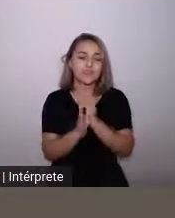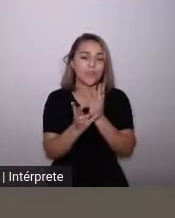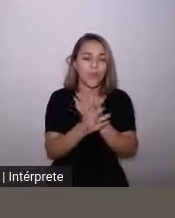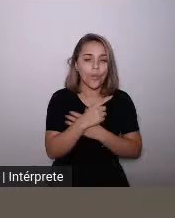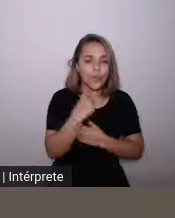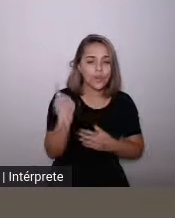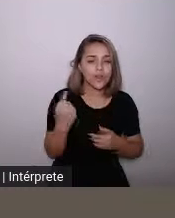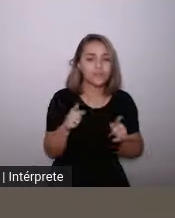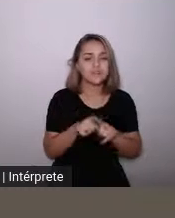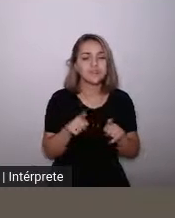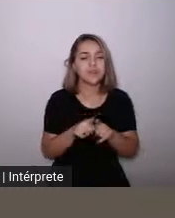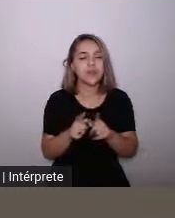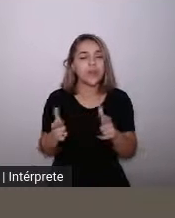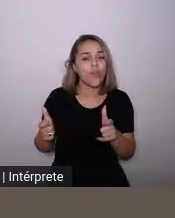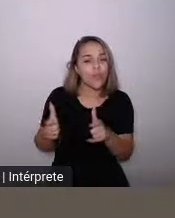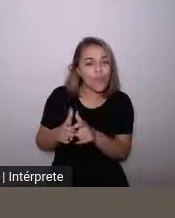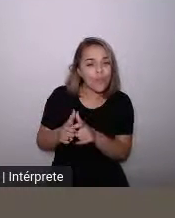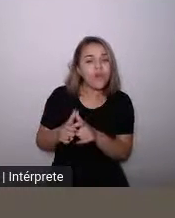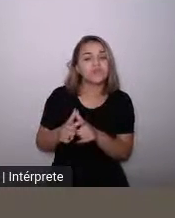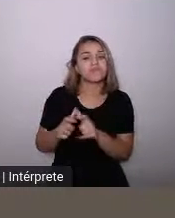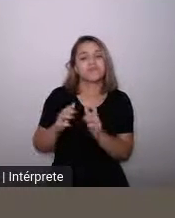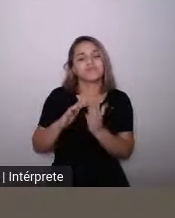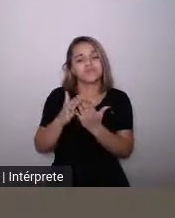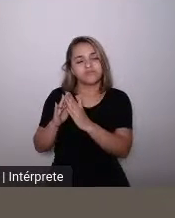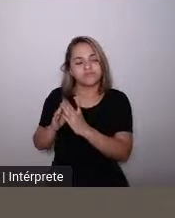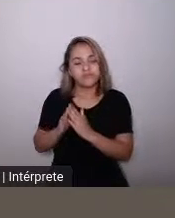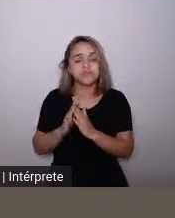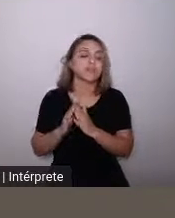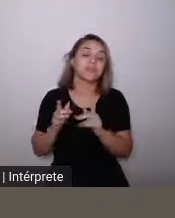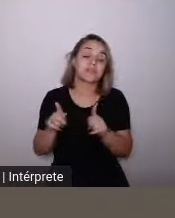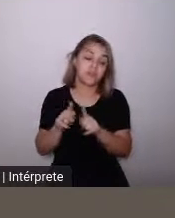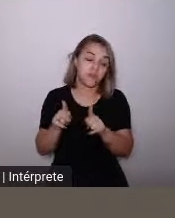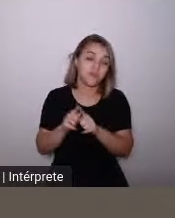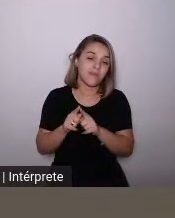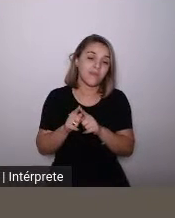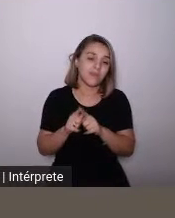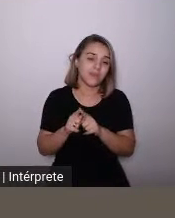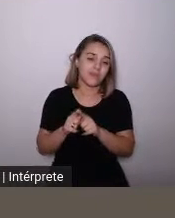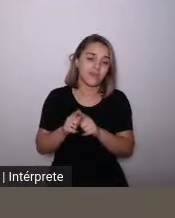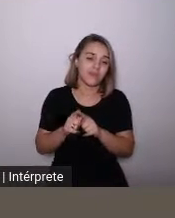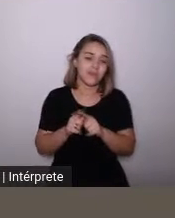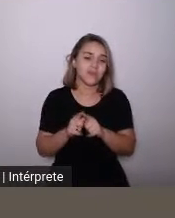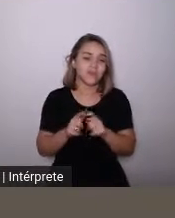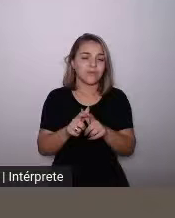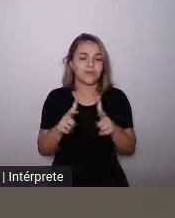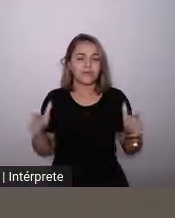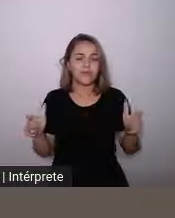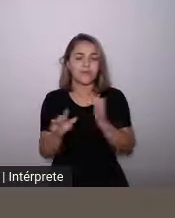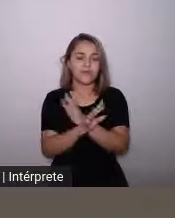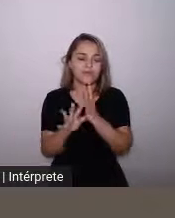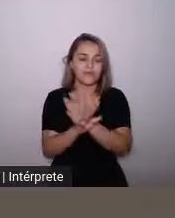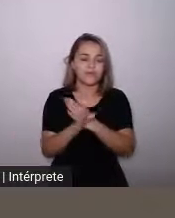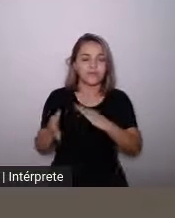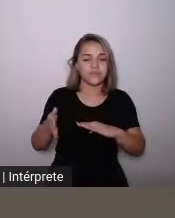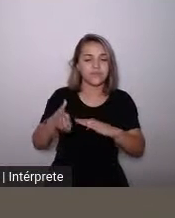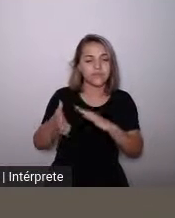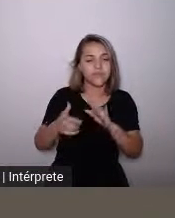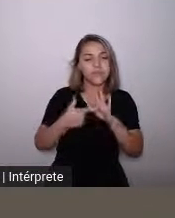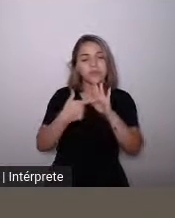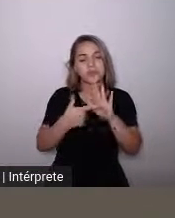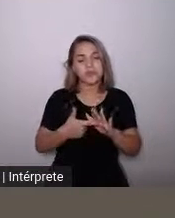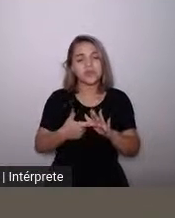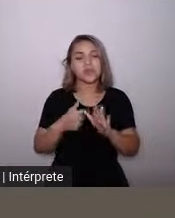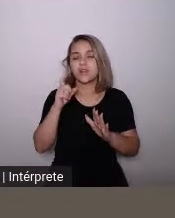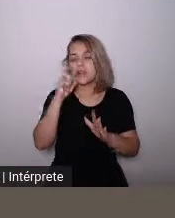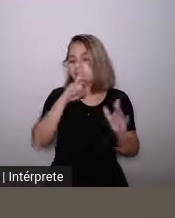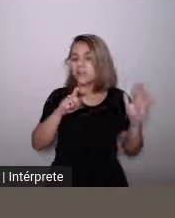dos subúrbios, em detrimento da velocidade e da hipersensorialidade das grandes cidades modernas, que nos revelam não mitos e